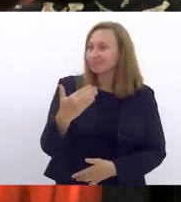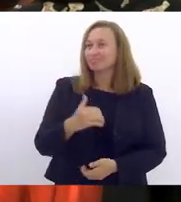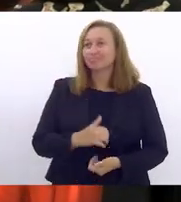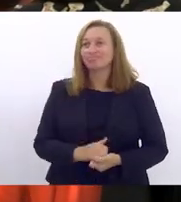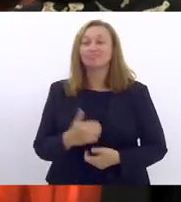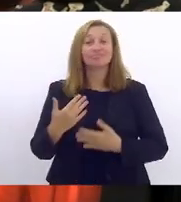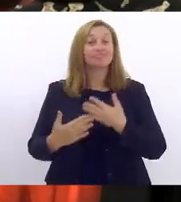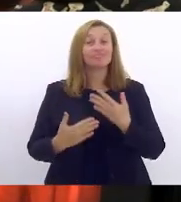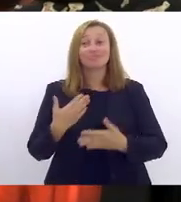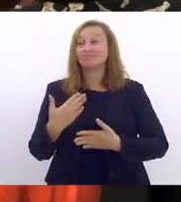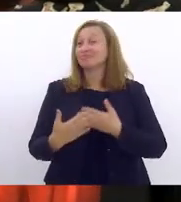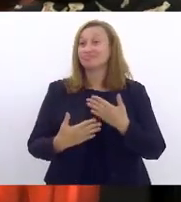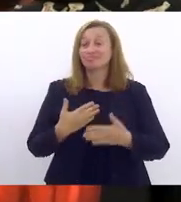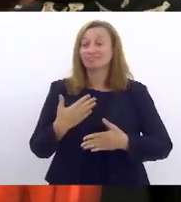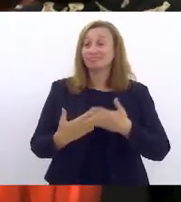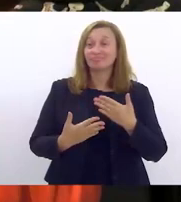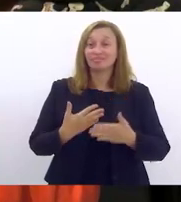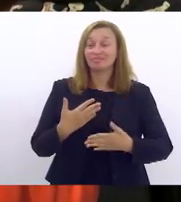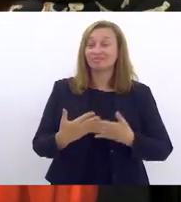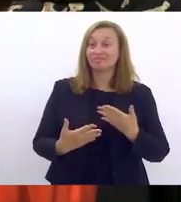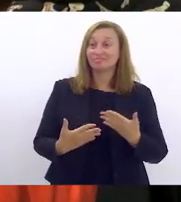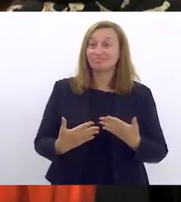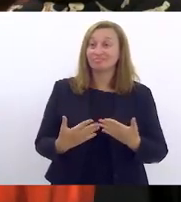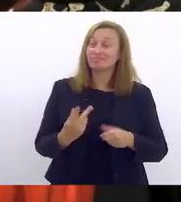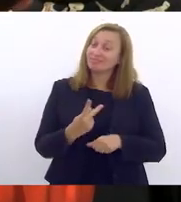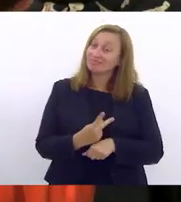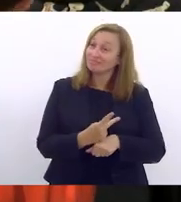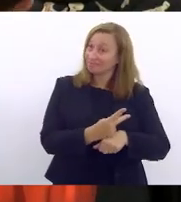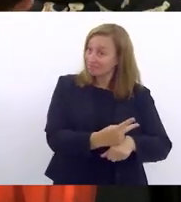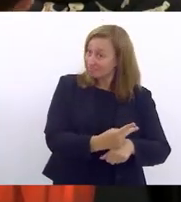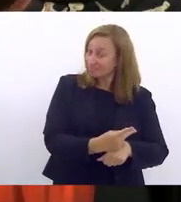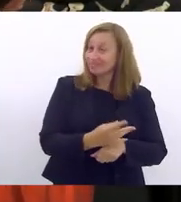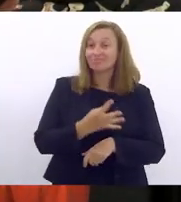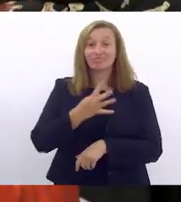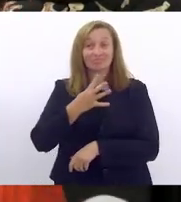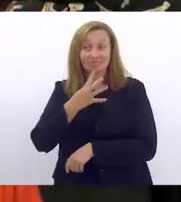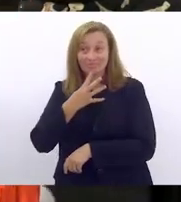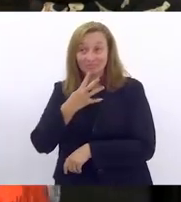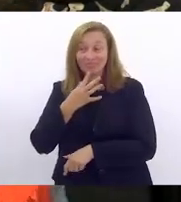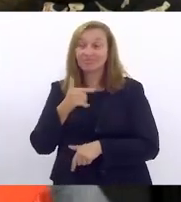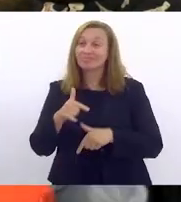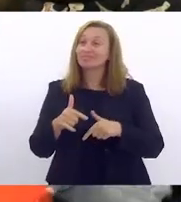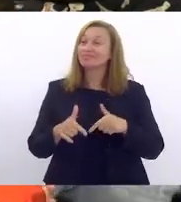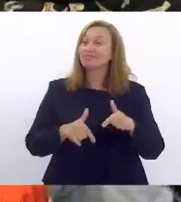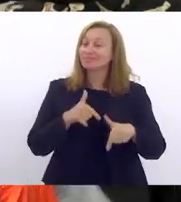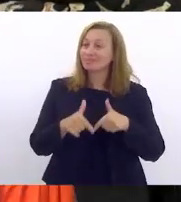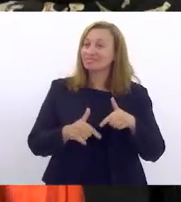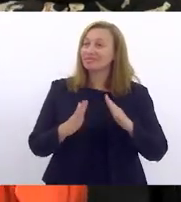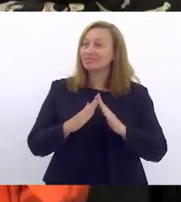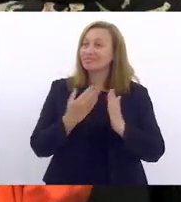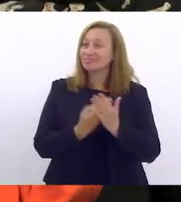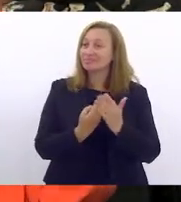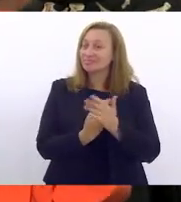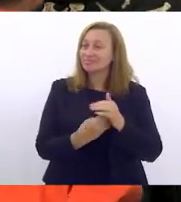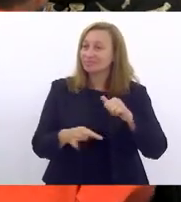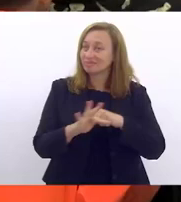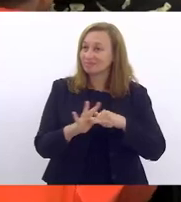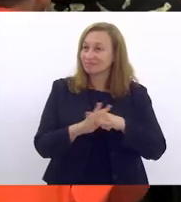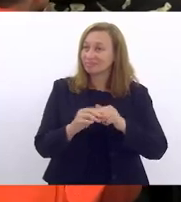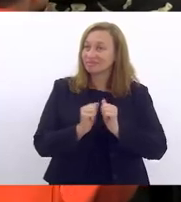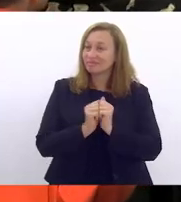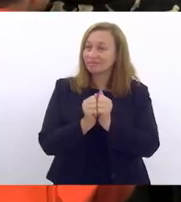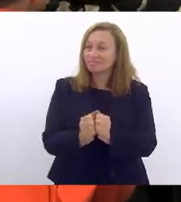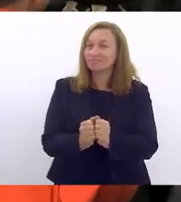com muita alegria esse prêmio, né? O reconhecimento do trabalho da Escola Politécnica junto à questão